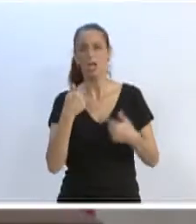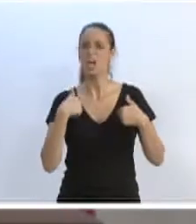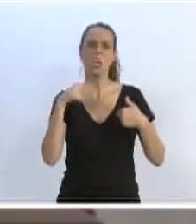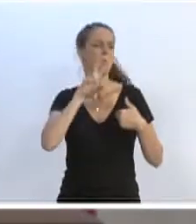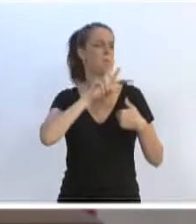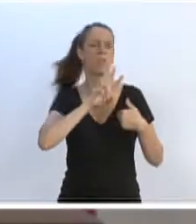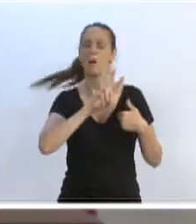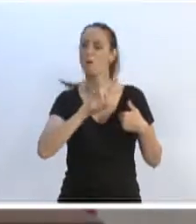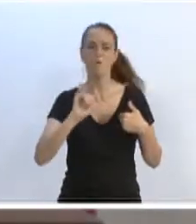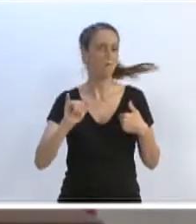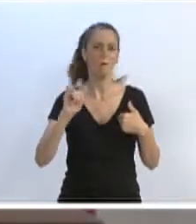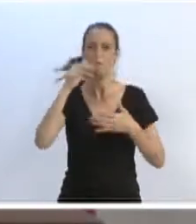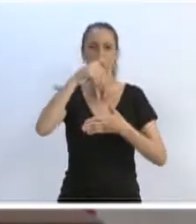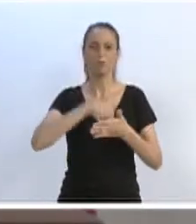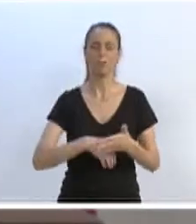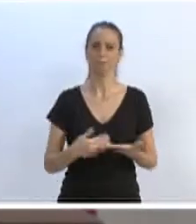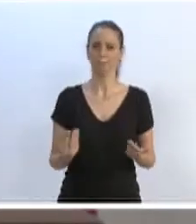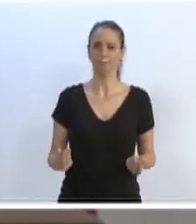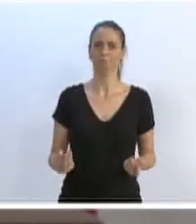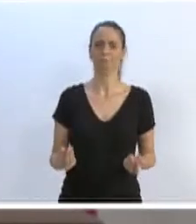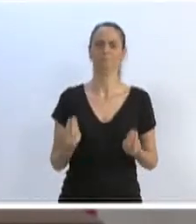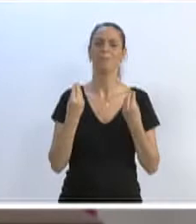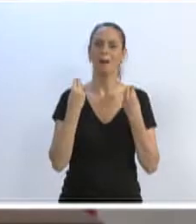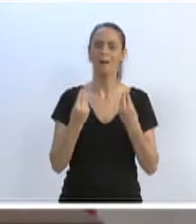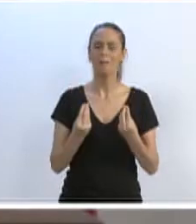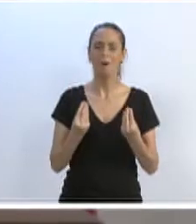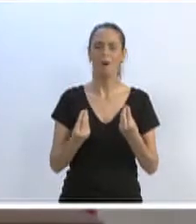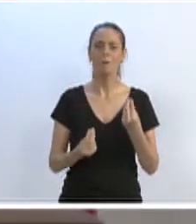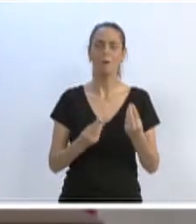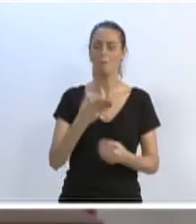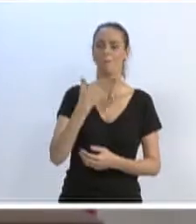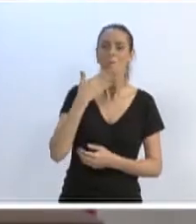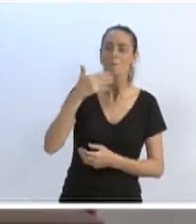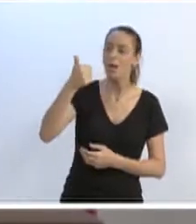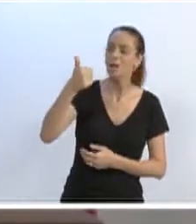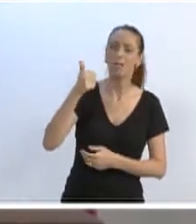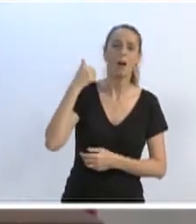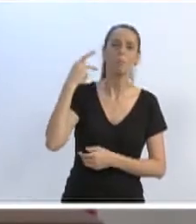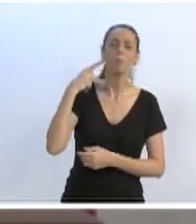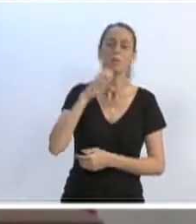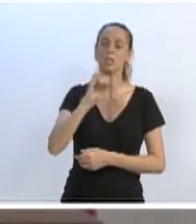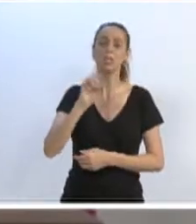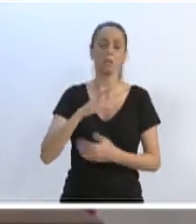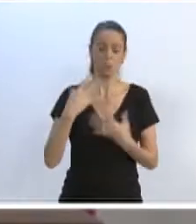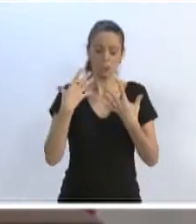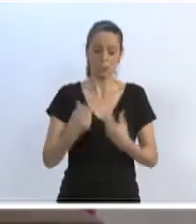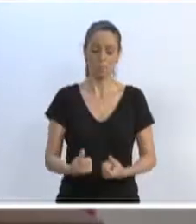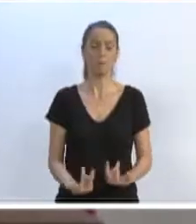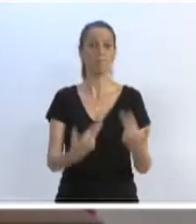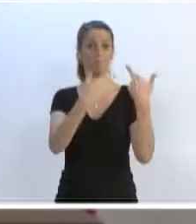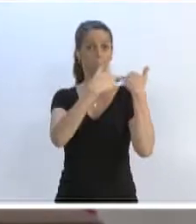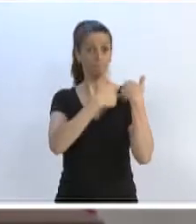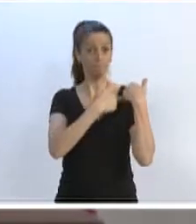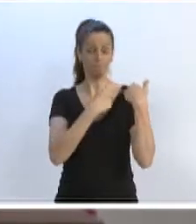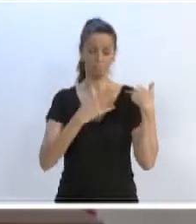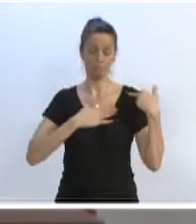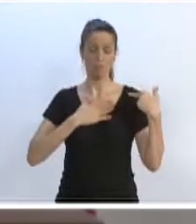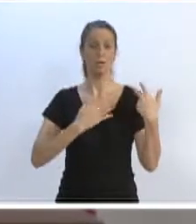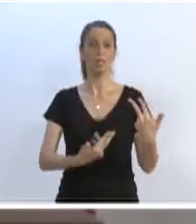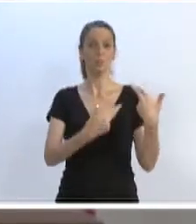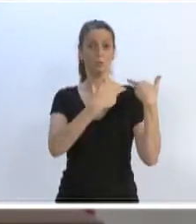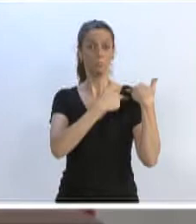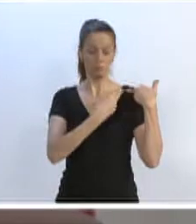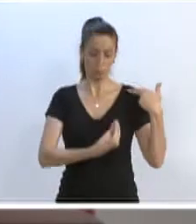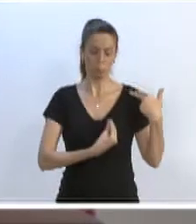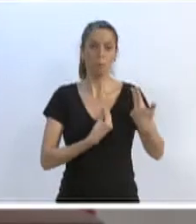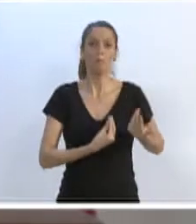que vai corrigir a política? Como é que vai melhorar a política? Se ele não se assumir como cidadão desse planeta? Se ele não dizer, não, espera aí, eu estou